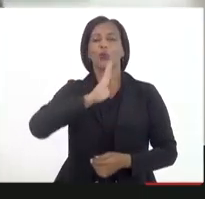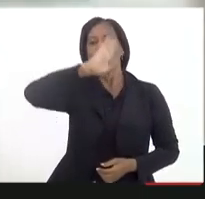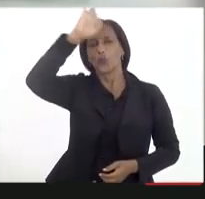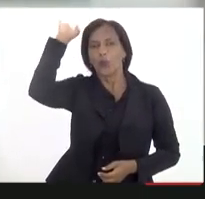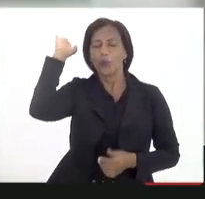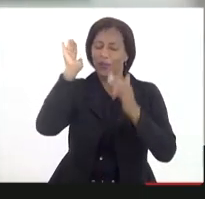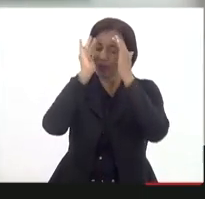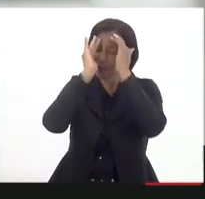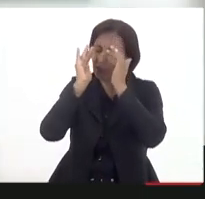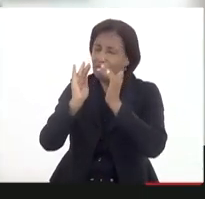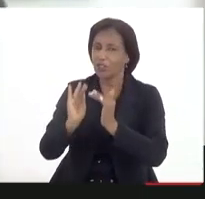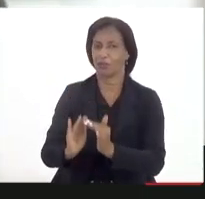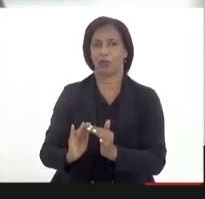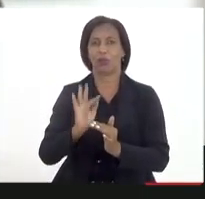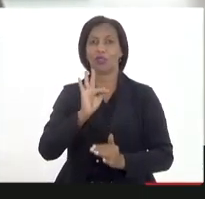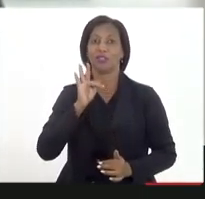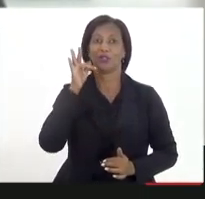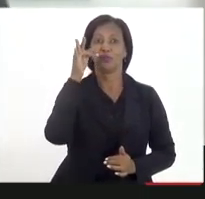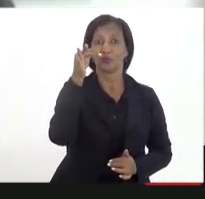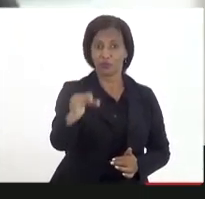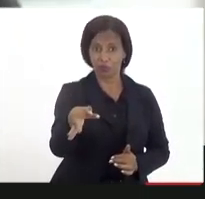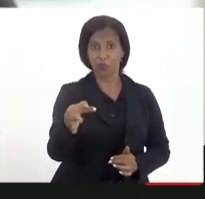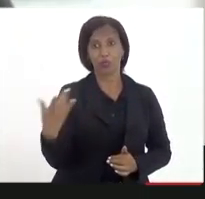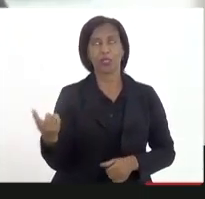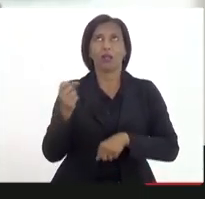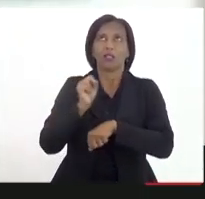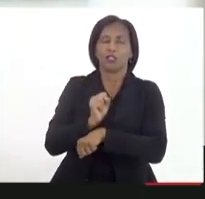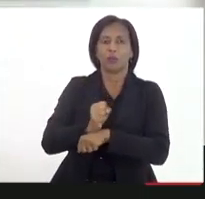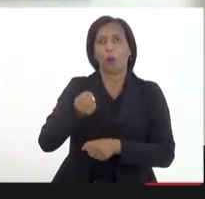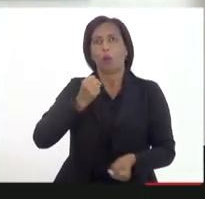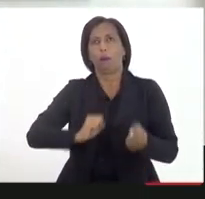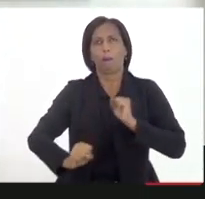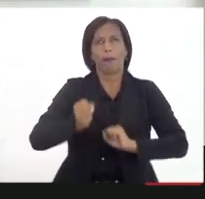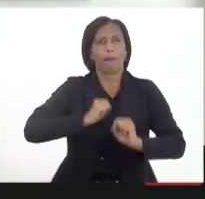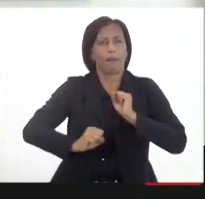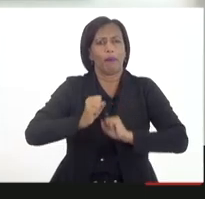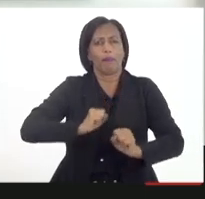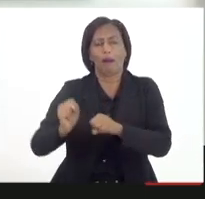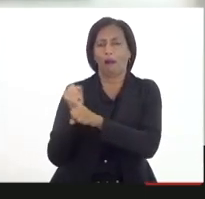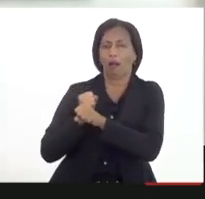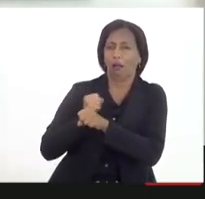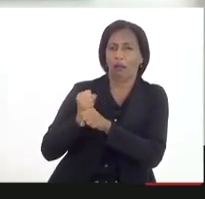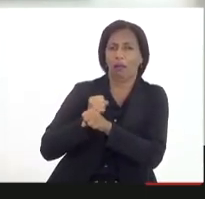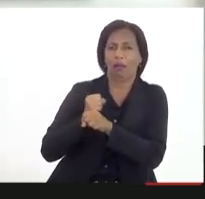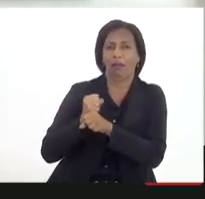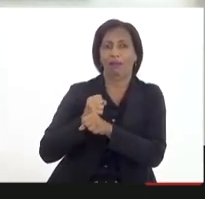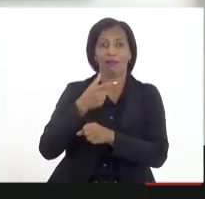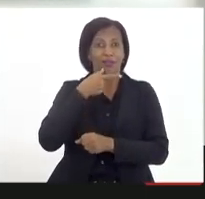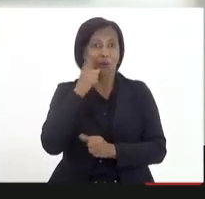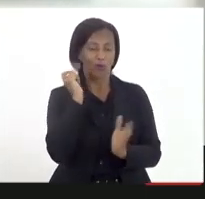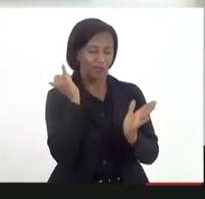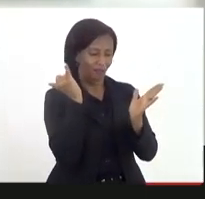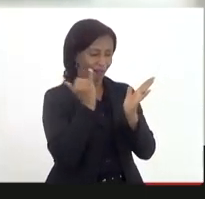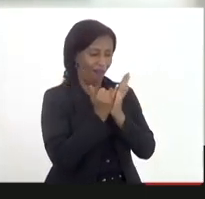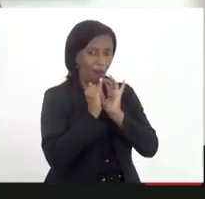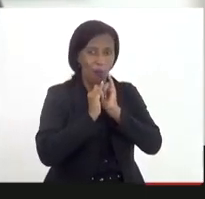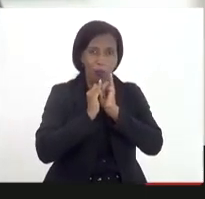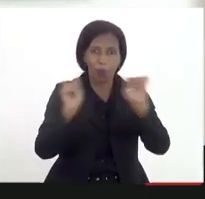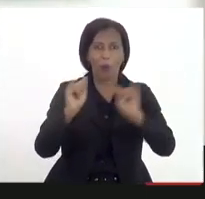desse servidor de nesses futuros servidores e aguardavam ansiosamente é muito tempo ser chamado e anunciou uma convocação